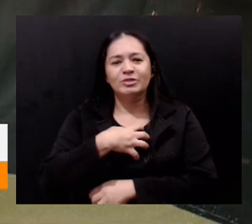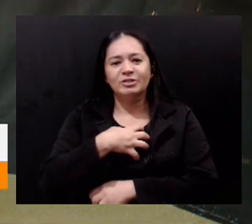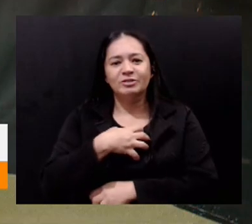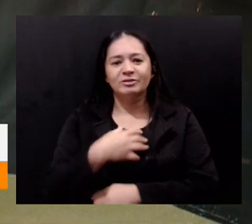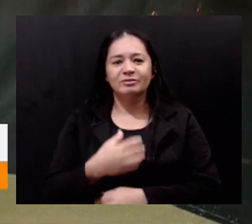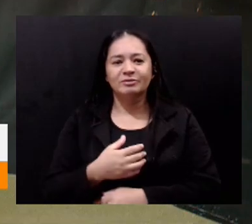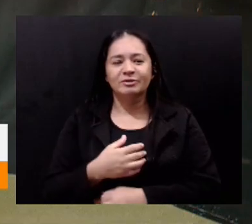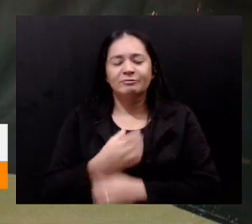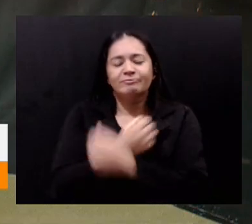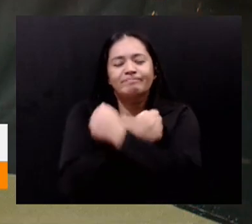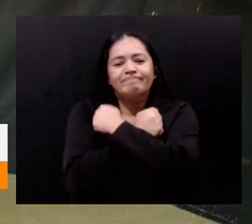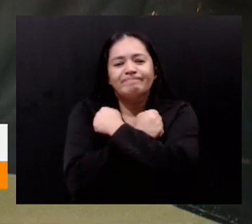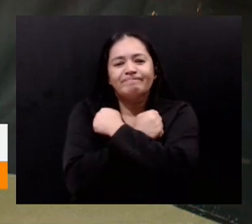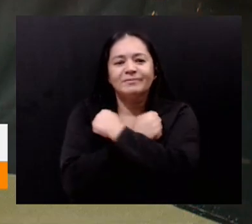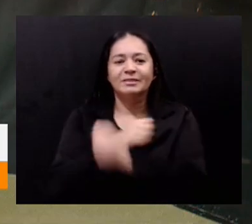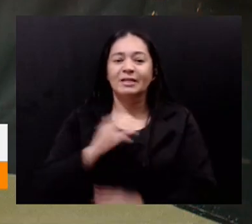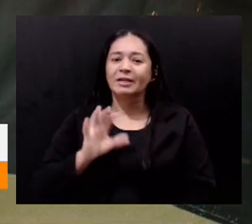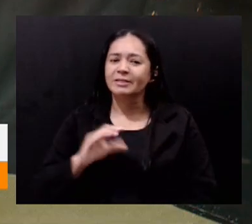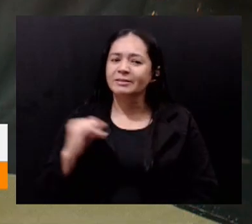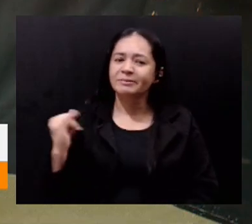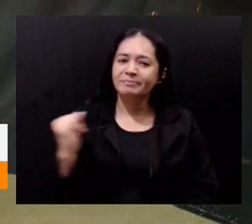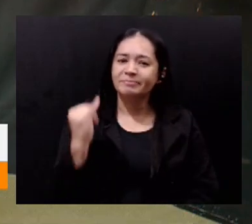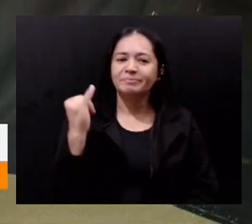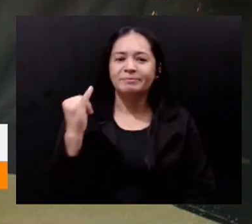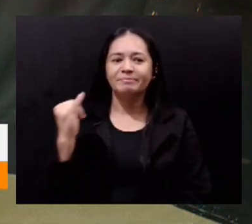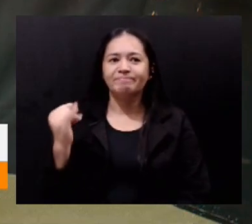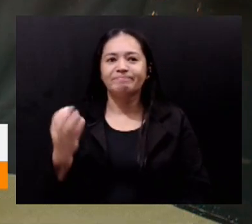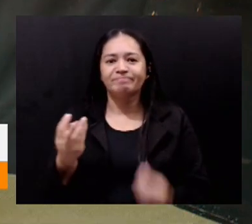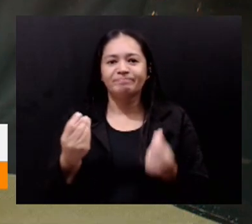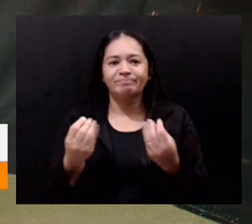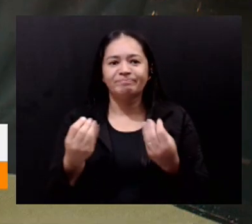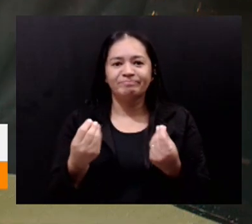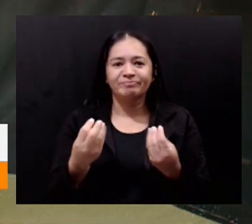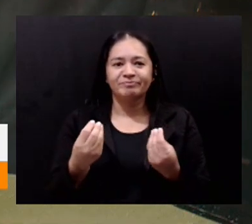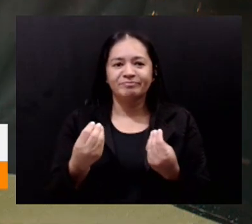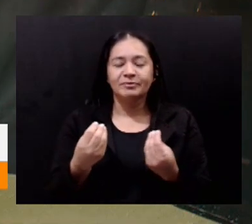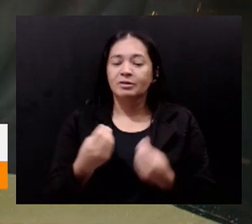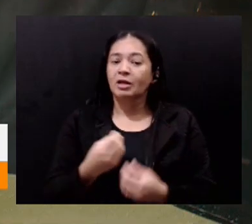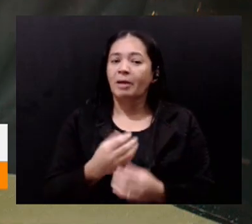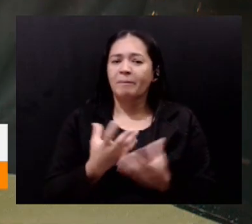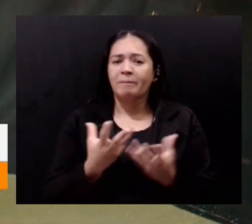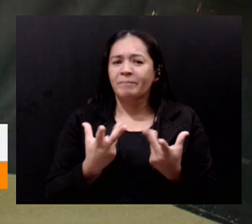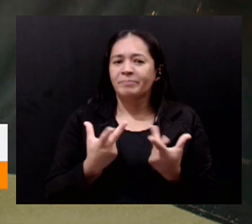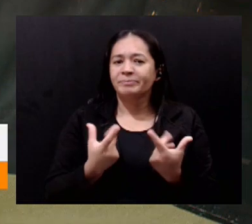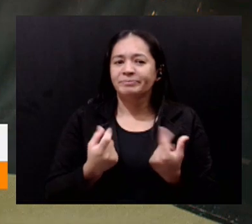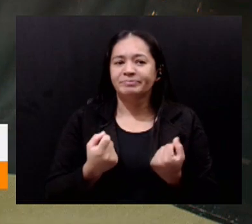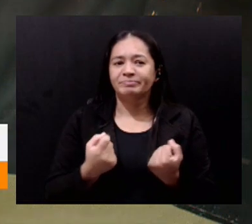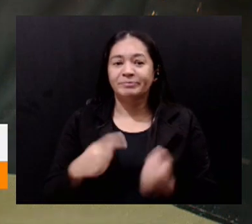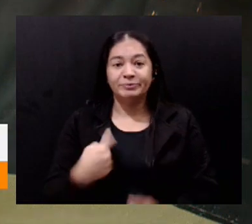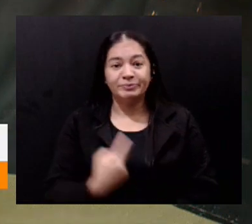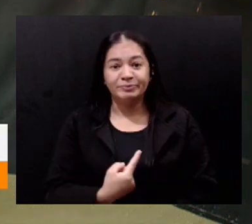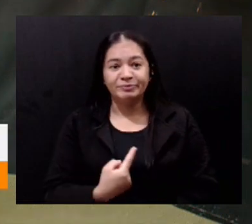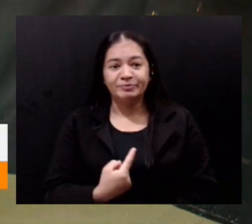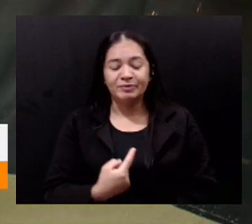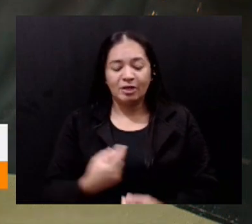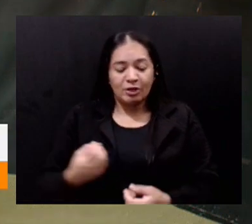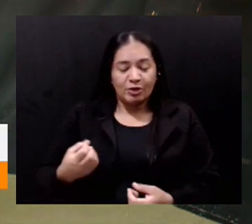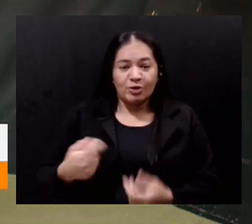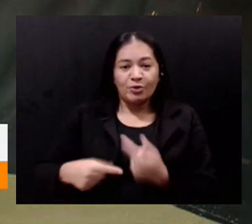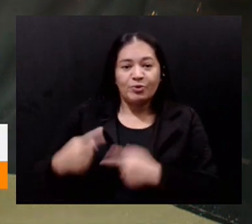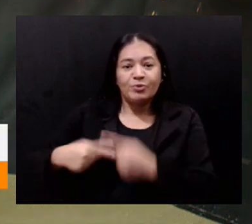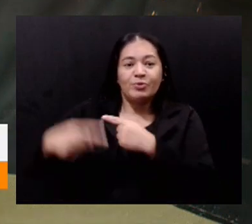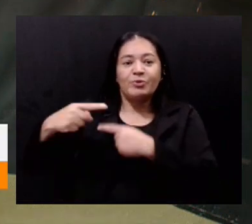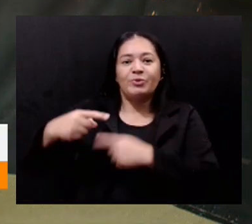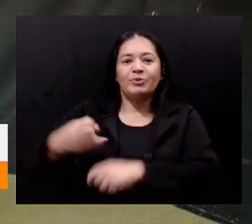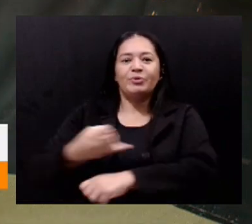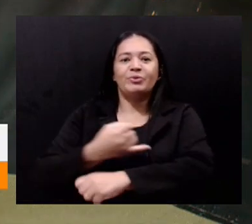muito bom, gente, e faz, assim, é algo que faz tão bem pra gente, né, renova, né, as energias,